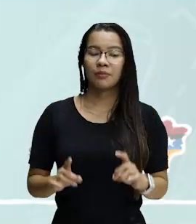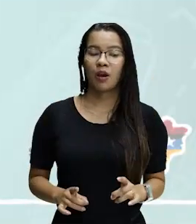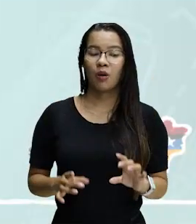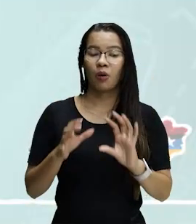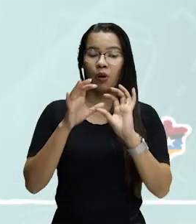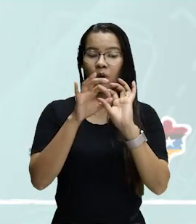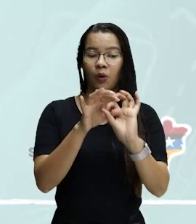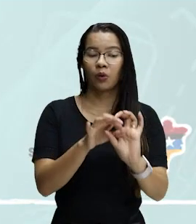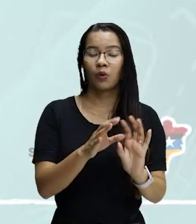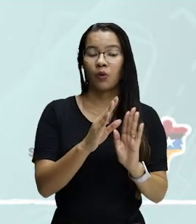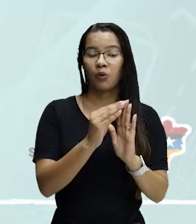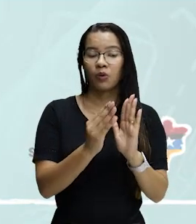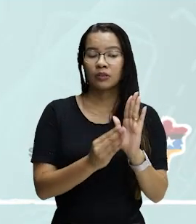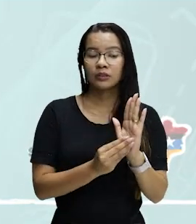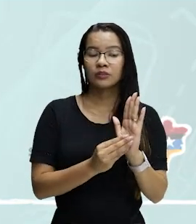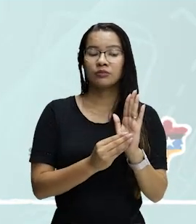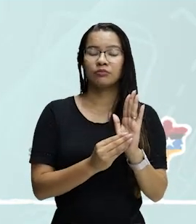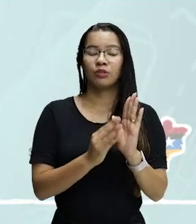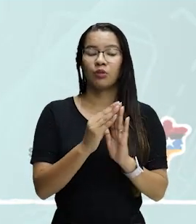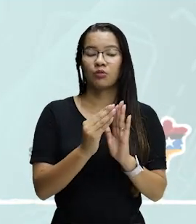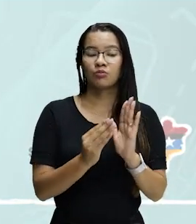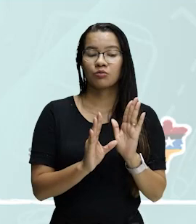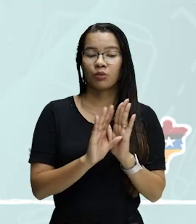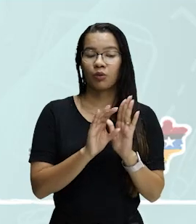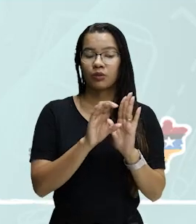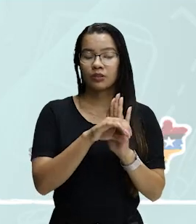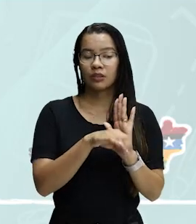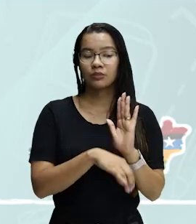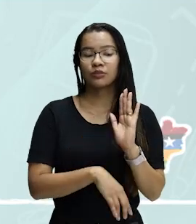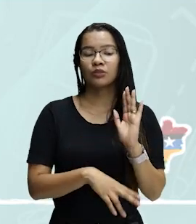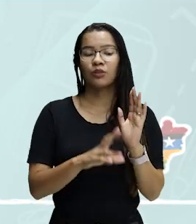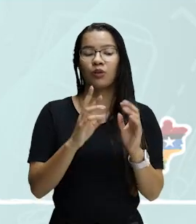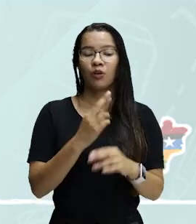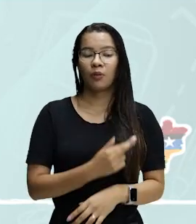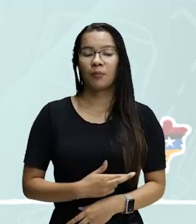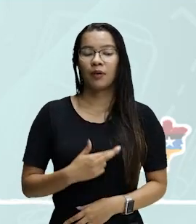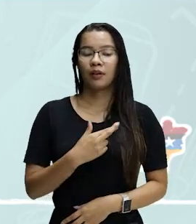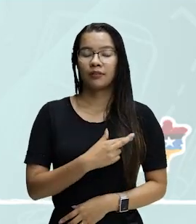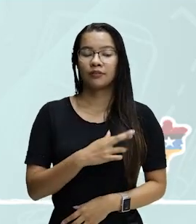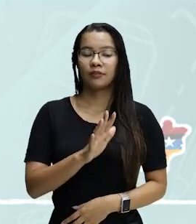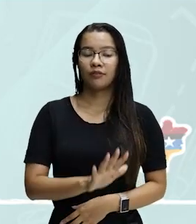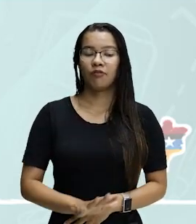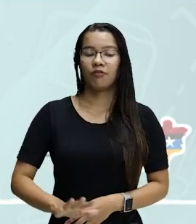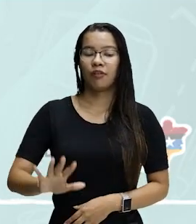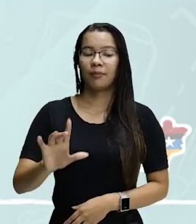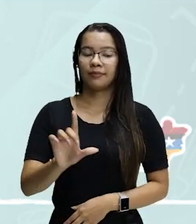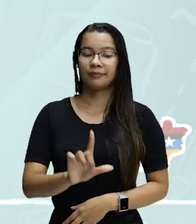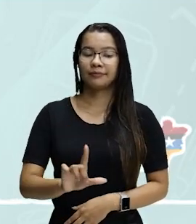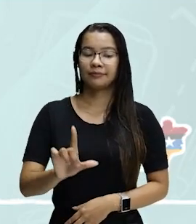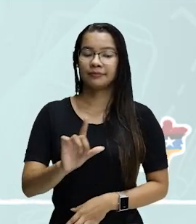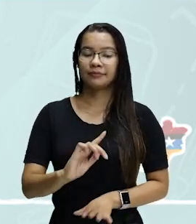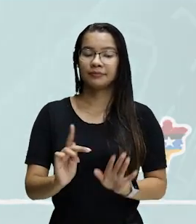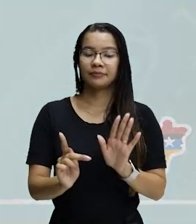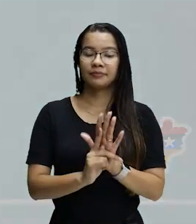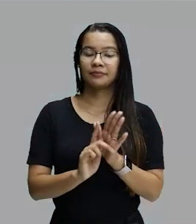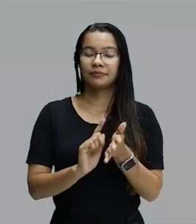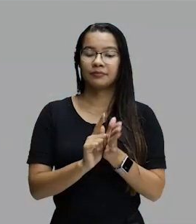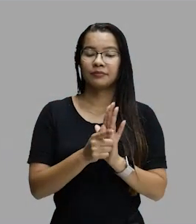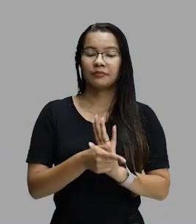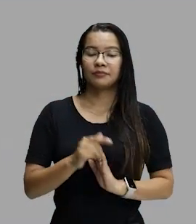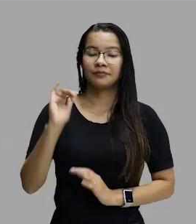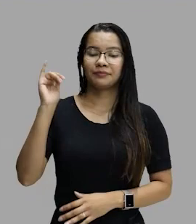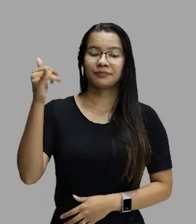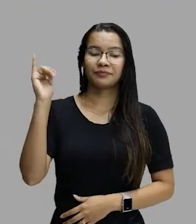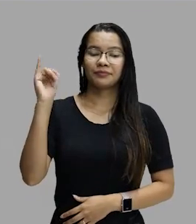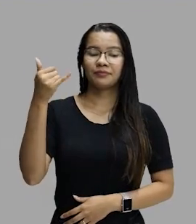romance é a forma literária pertencente ao gênero narrativo. É uma história completa, ela tem enredo, ela tem temporalidade, ela